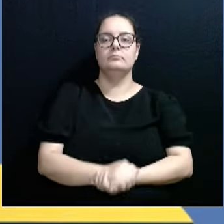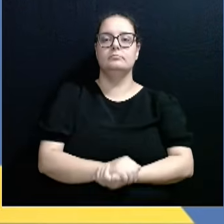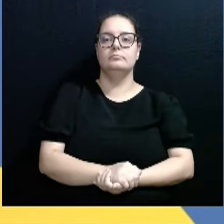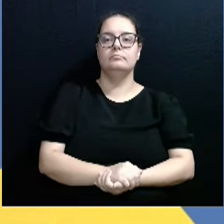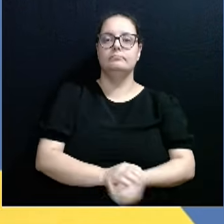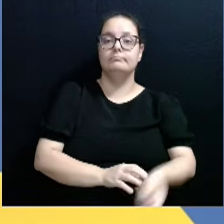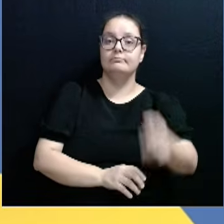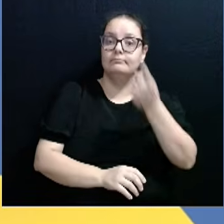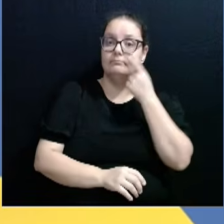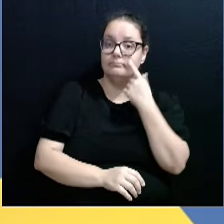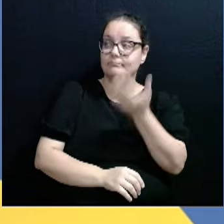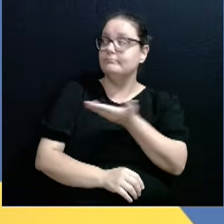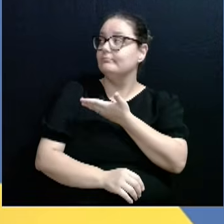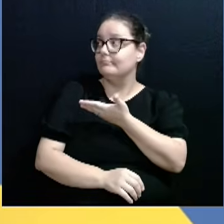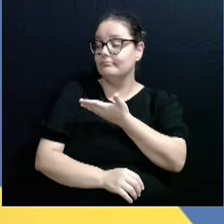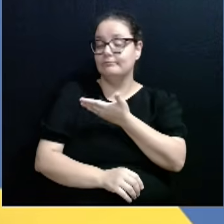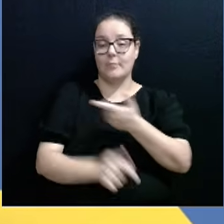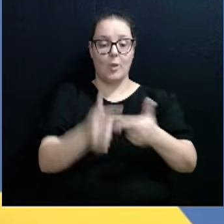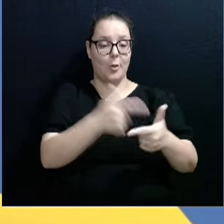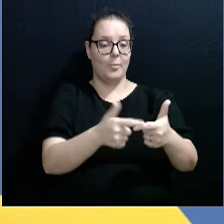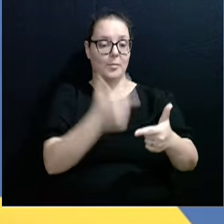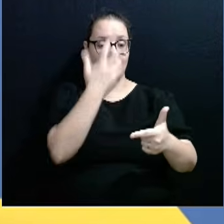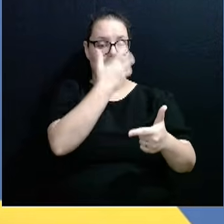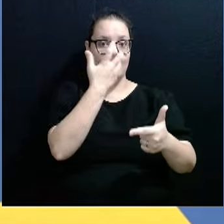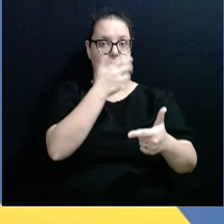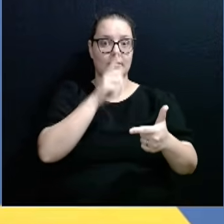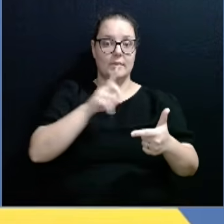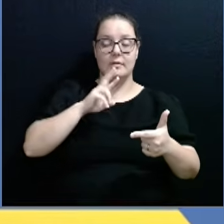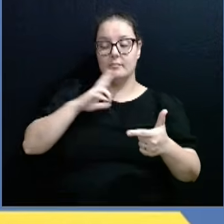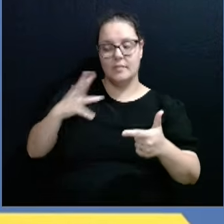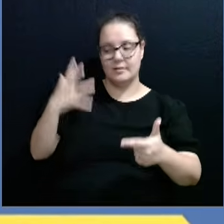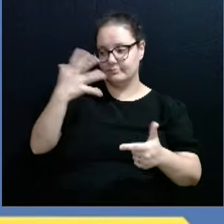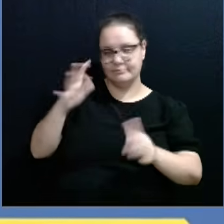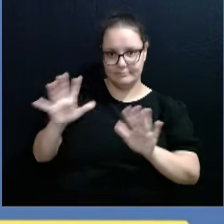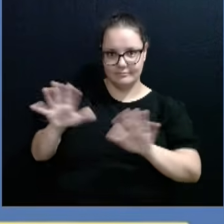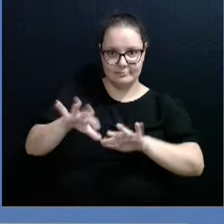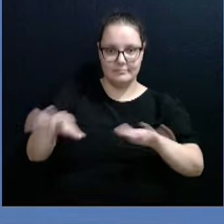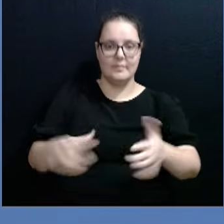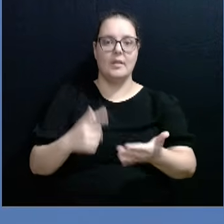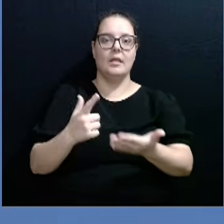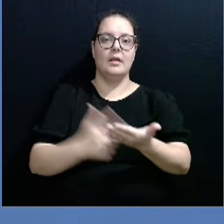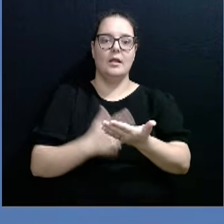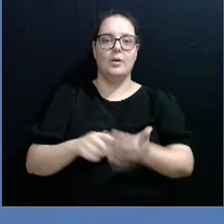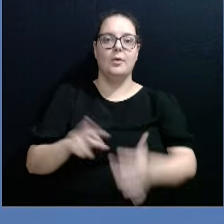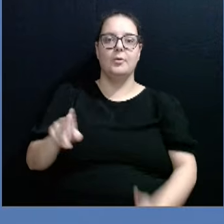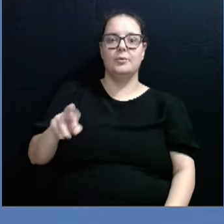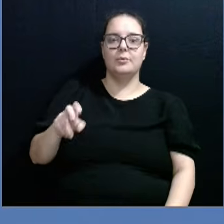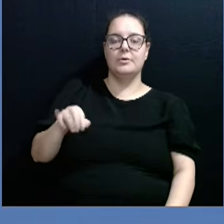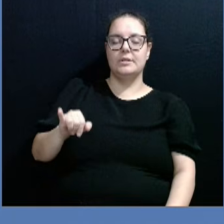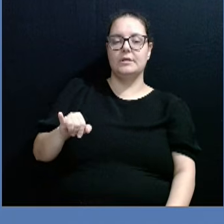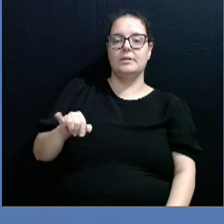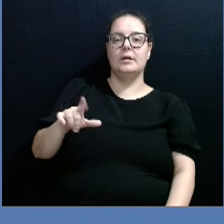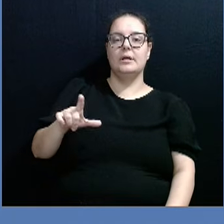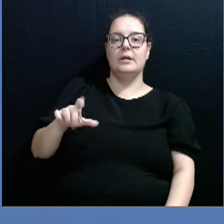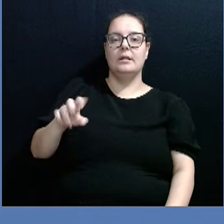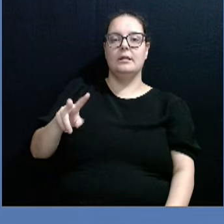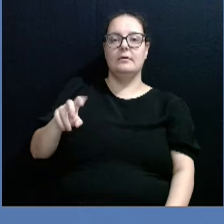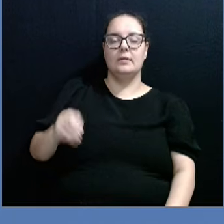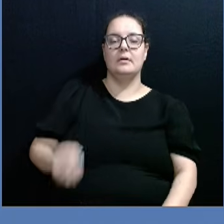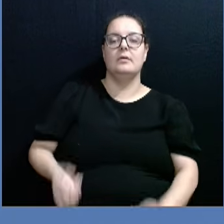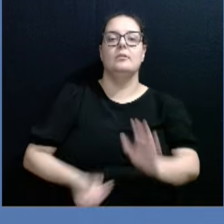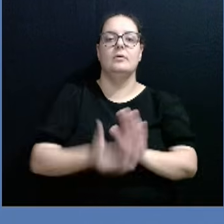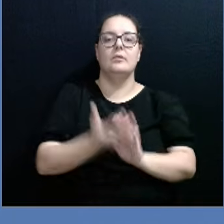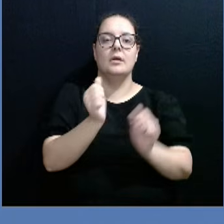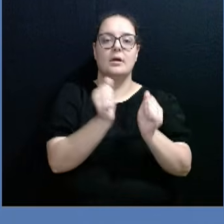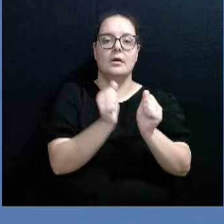problema, não pela solução. Este é o livro de Uri Levine, o cofundador do aplicativo Waze, que